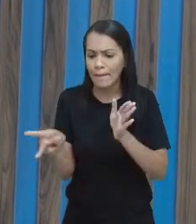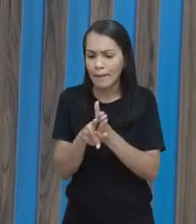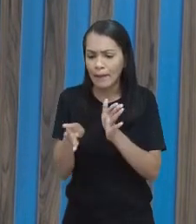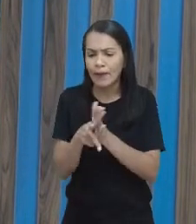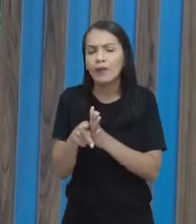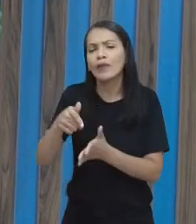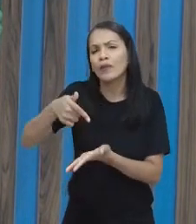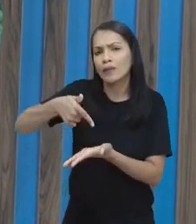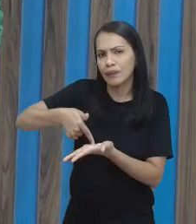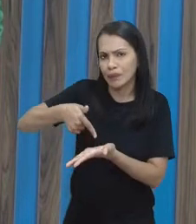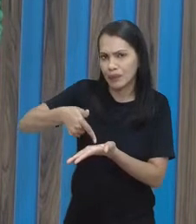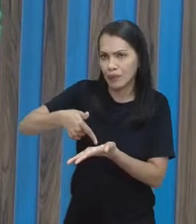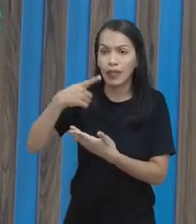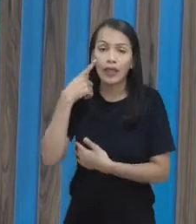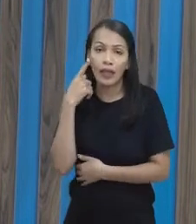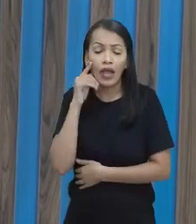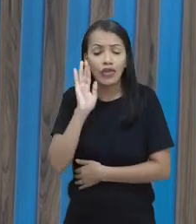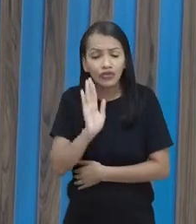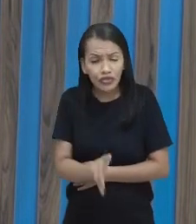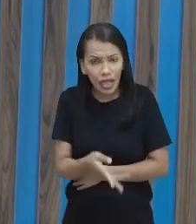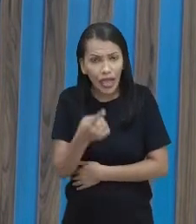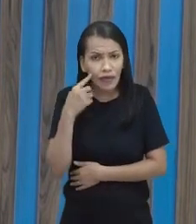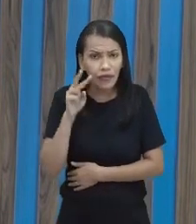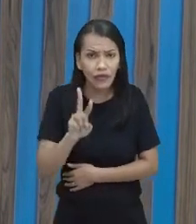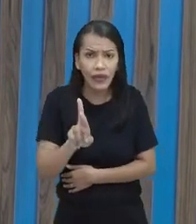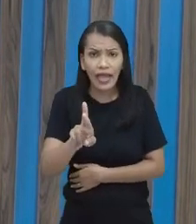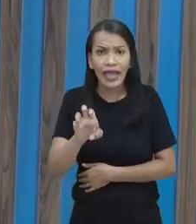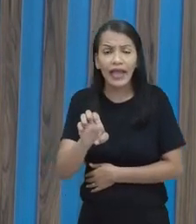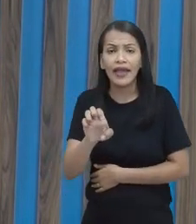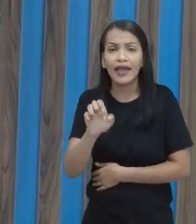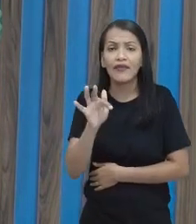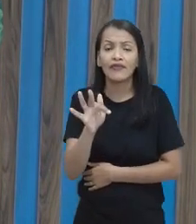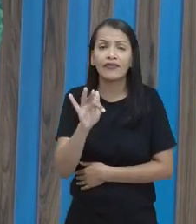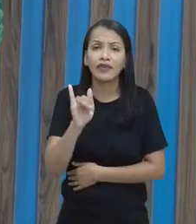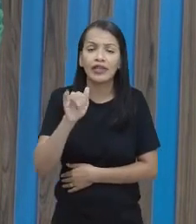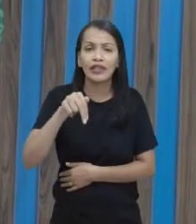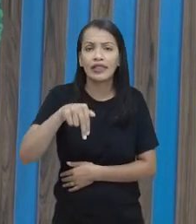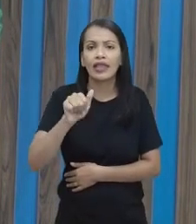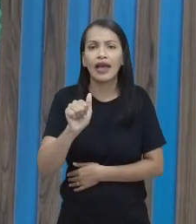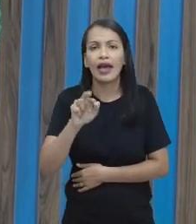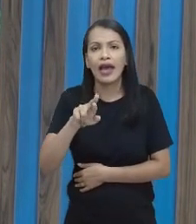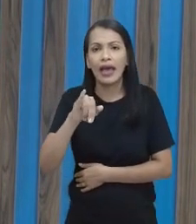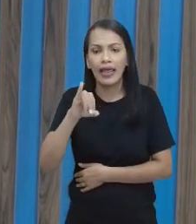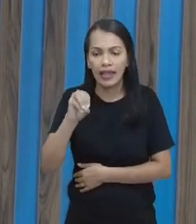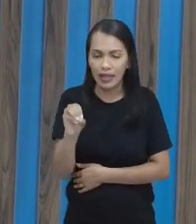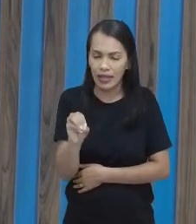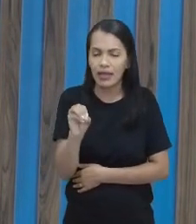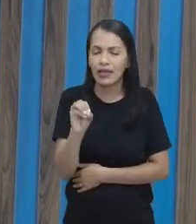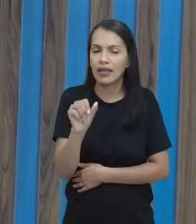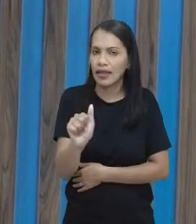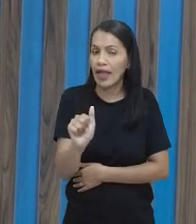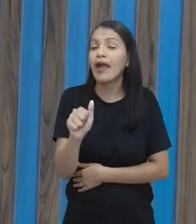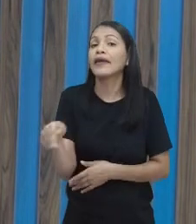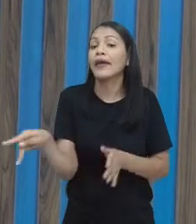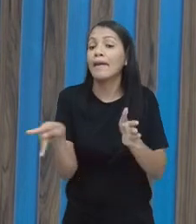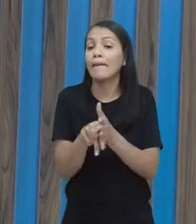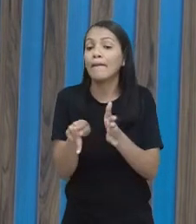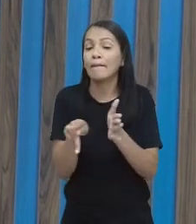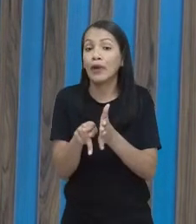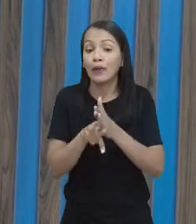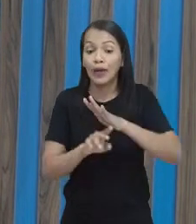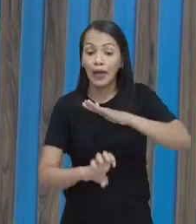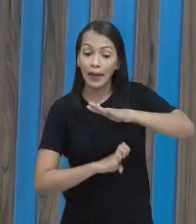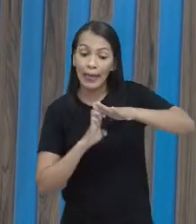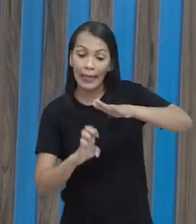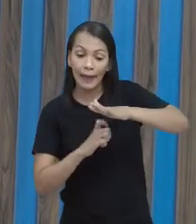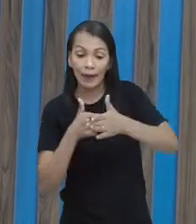Pronto, a refinaria, ela tá ali para fazer com que essa matéria-prima passe por várias etapas,